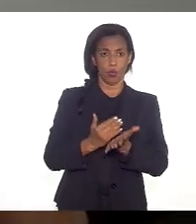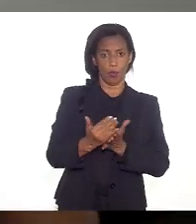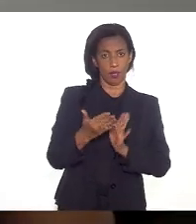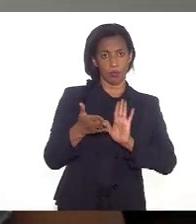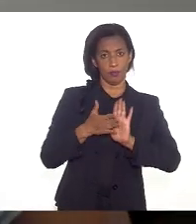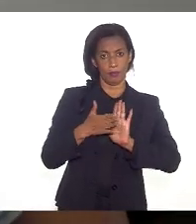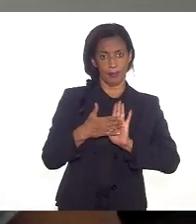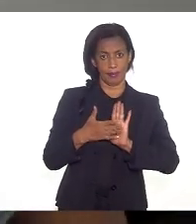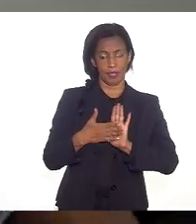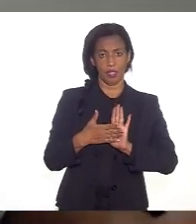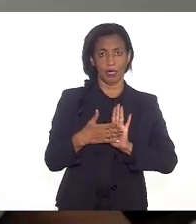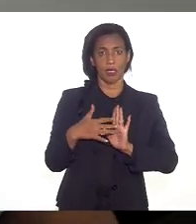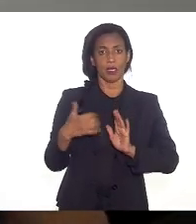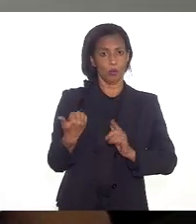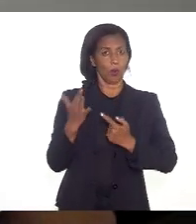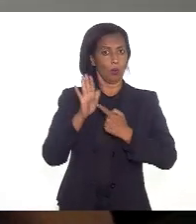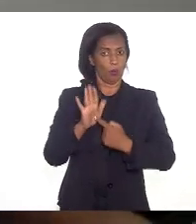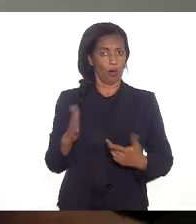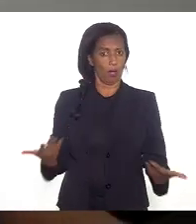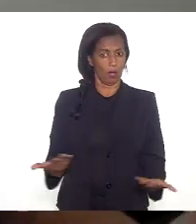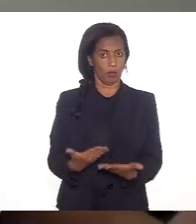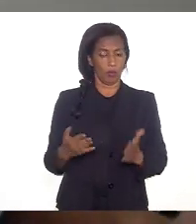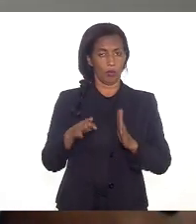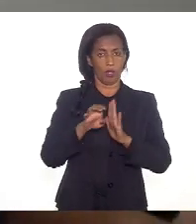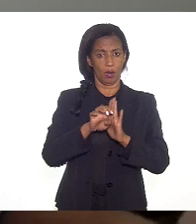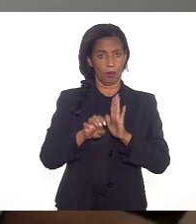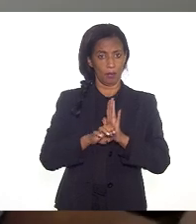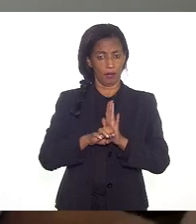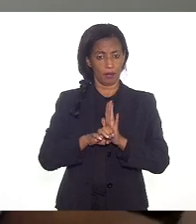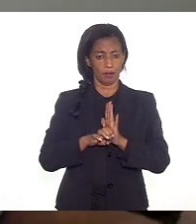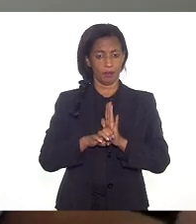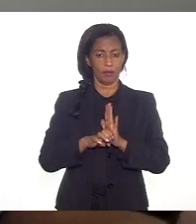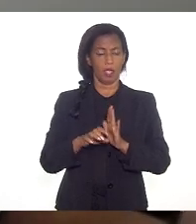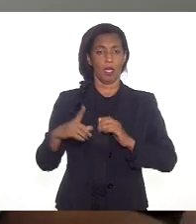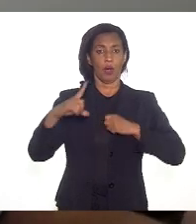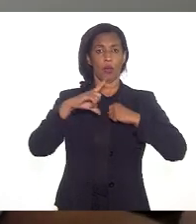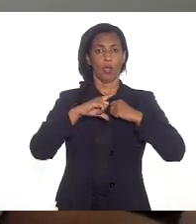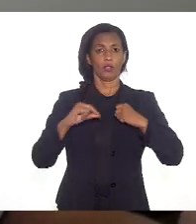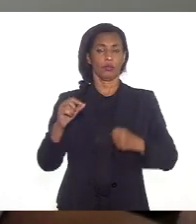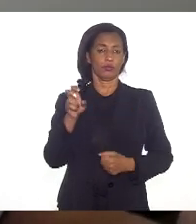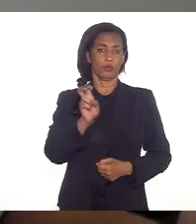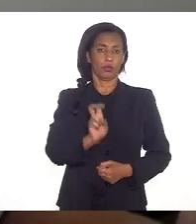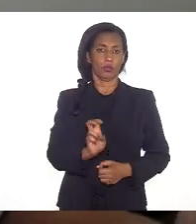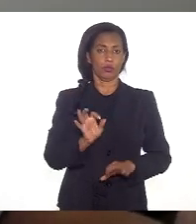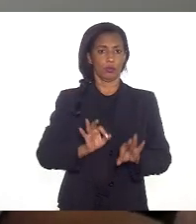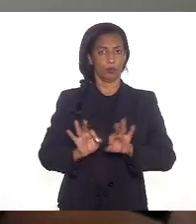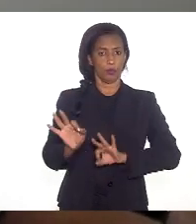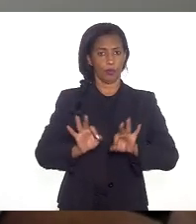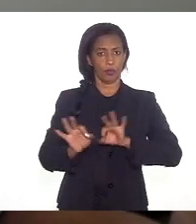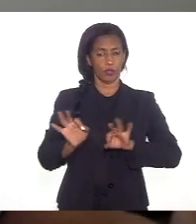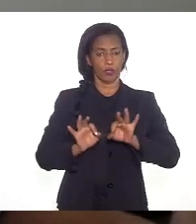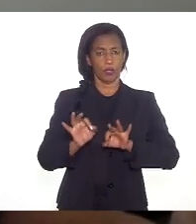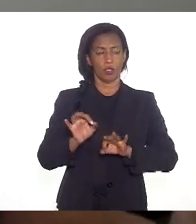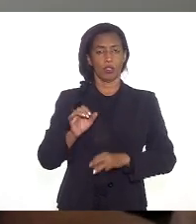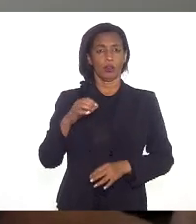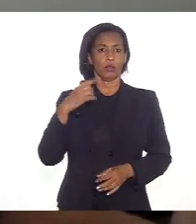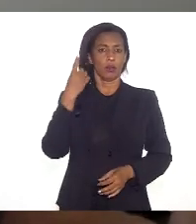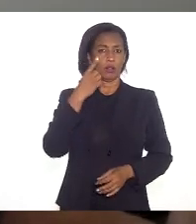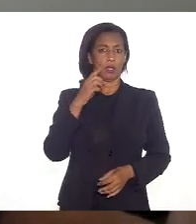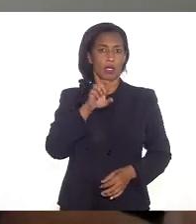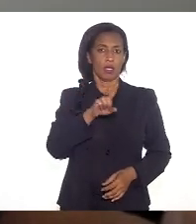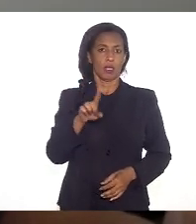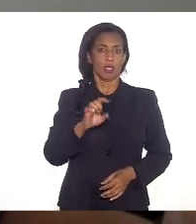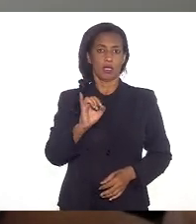parecer, que eu queria ressaltar agora, que é uma emenda supressiva ao artigo 5º do projeto original da deputada Zeidan, quando